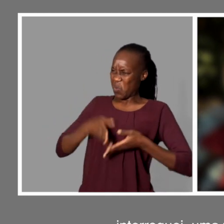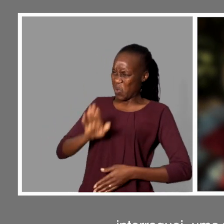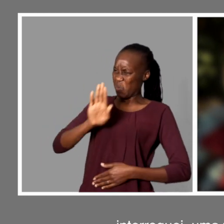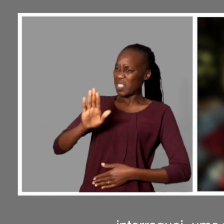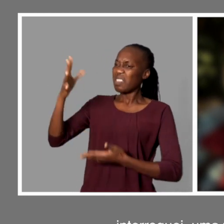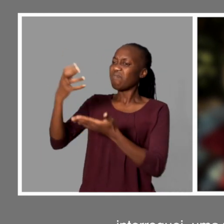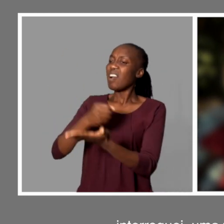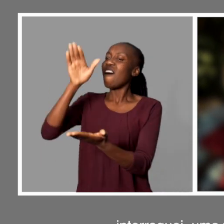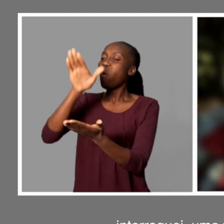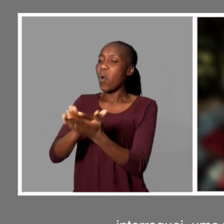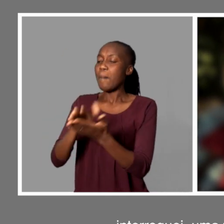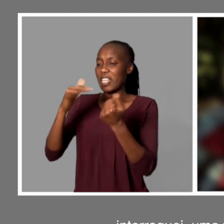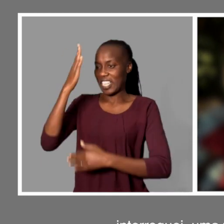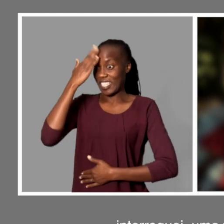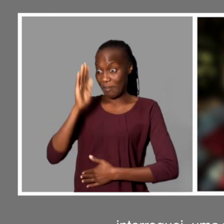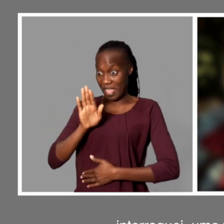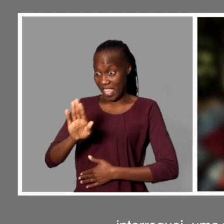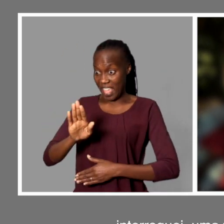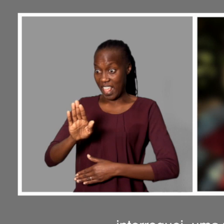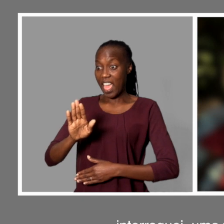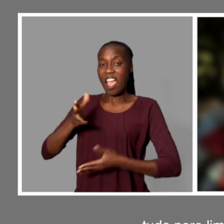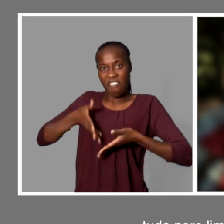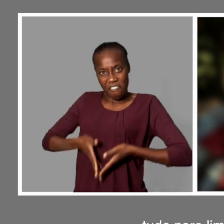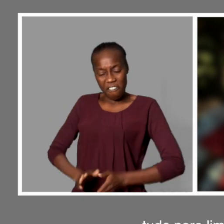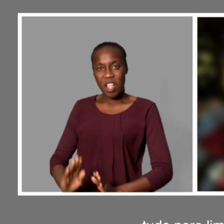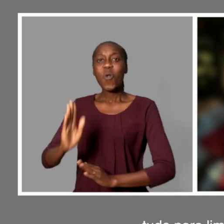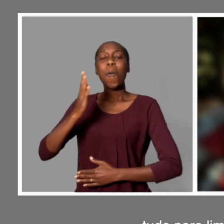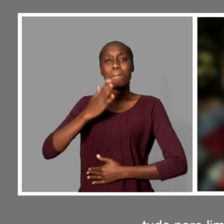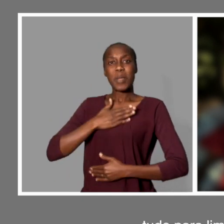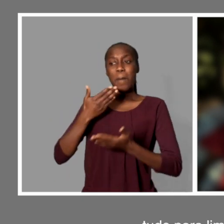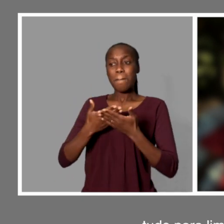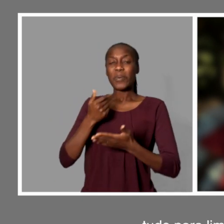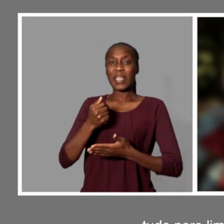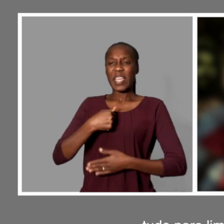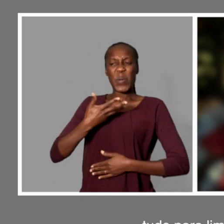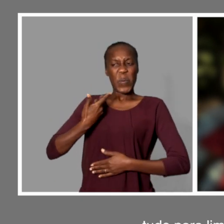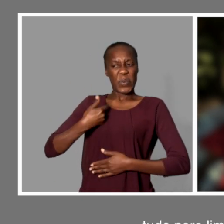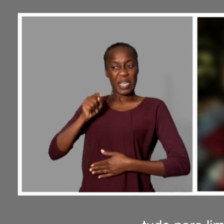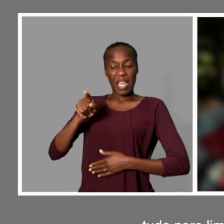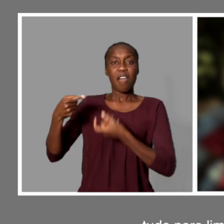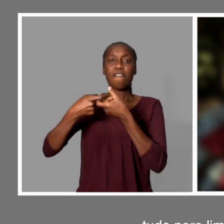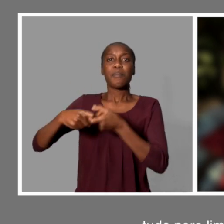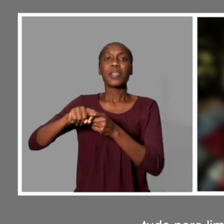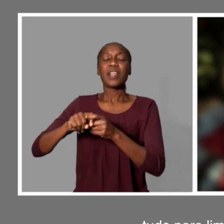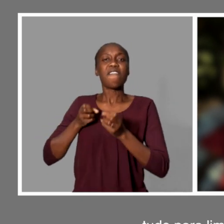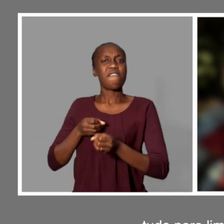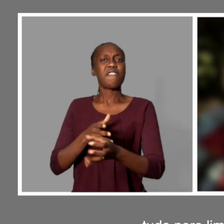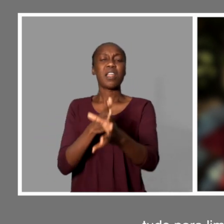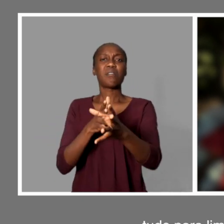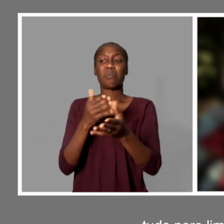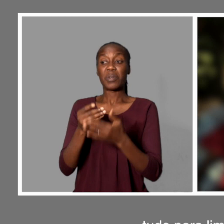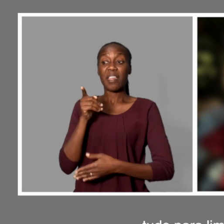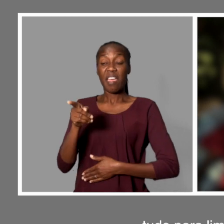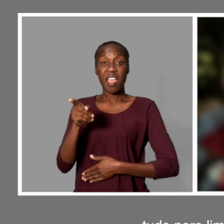filha você apanha onde? Mas eu a saber que aquela é da minha filha. Para quê? Para limitar as falanças da família. Porque